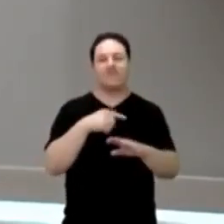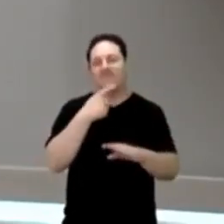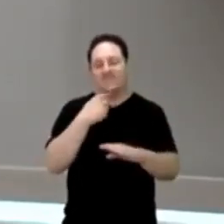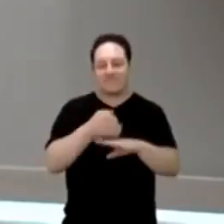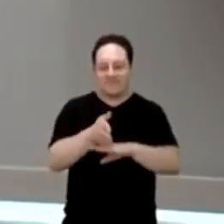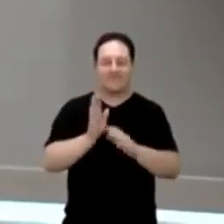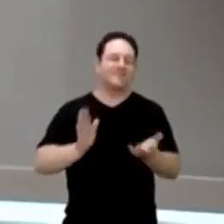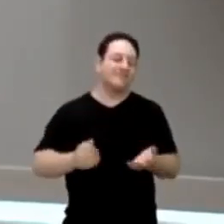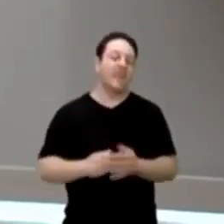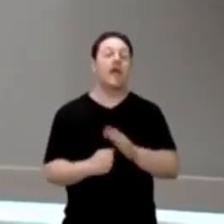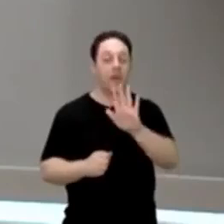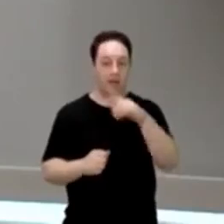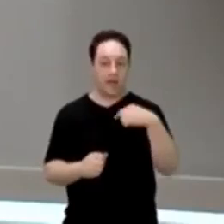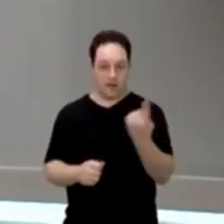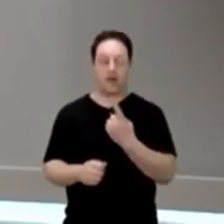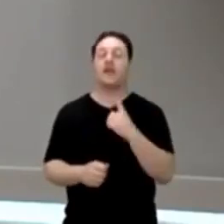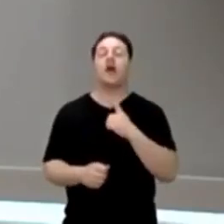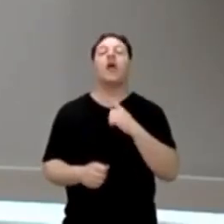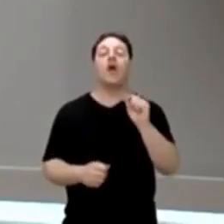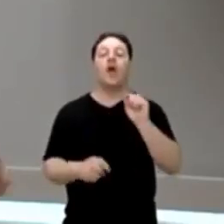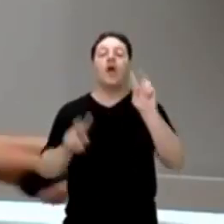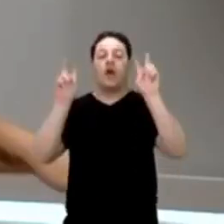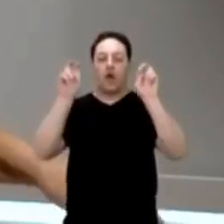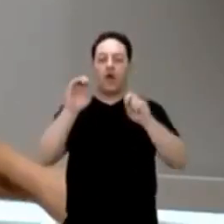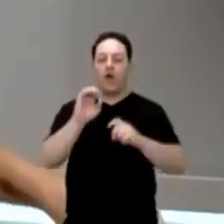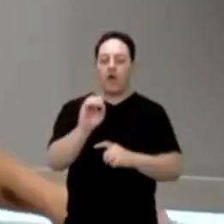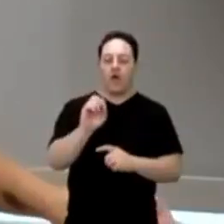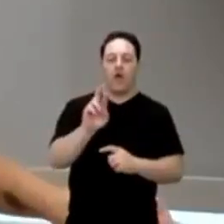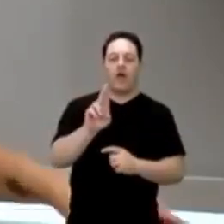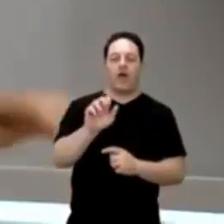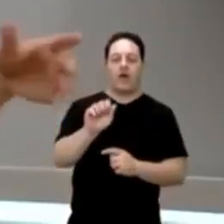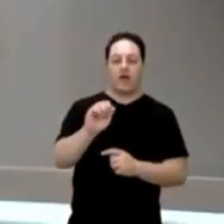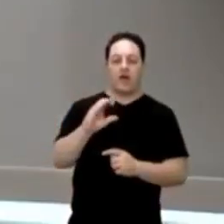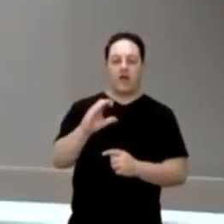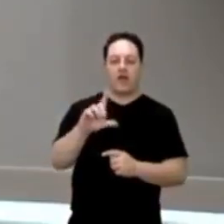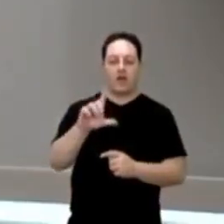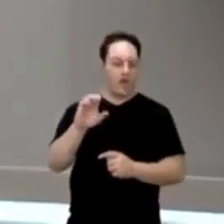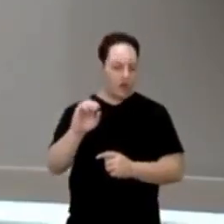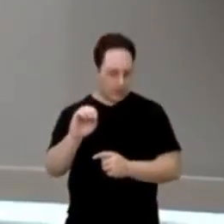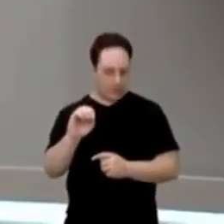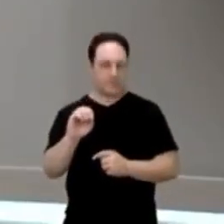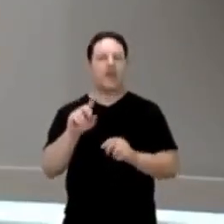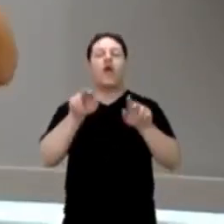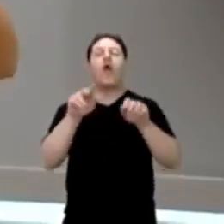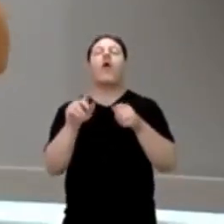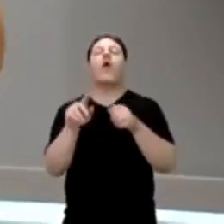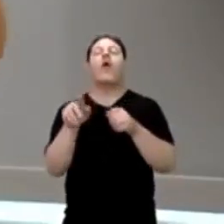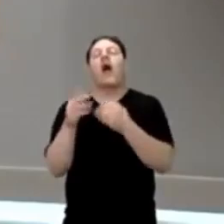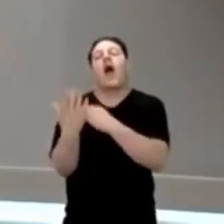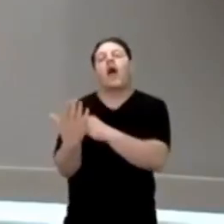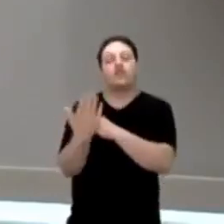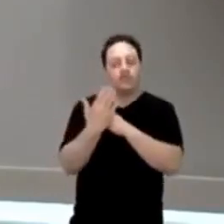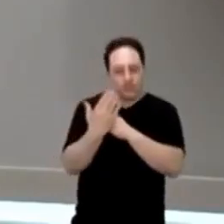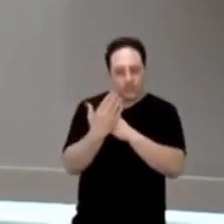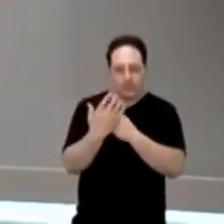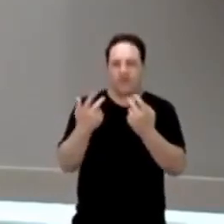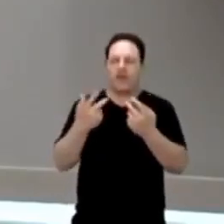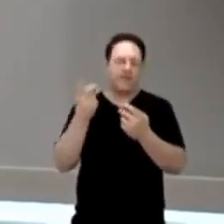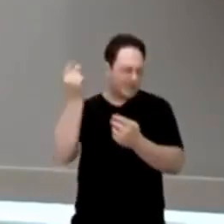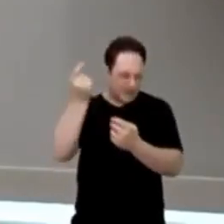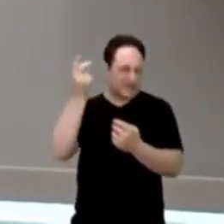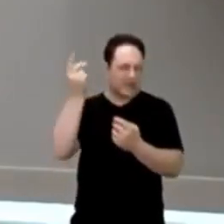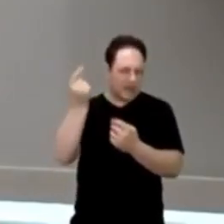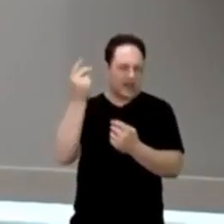mas a gente tem uma coisa que chama Oráculo, né? É, o Oráculo, ele é uma ferramenta que a gente vem trabalhando faz